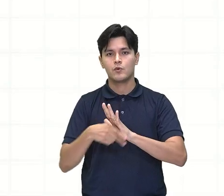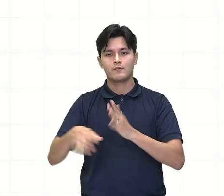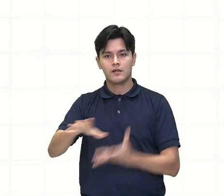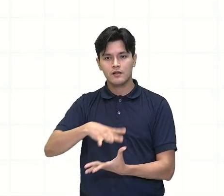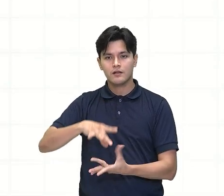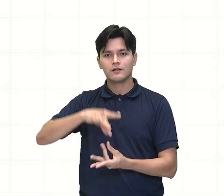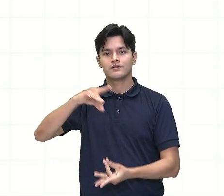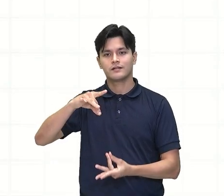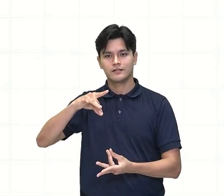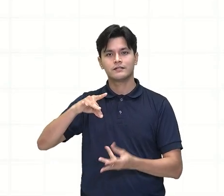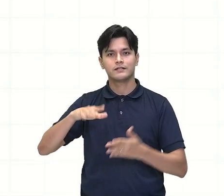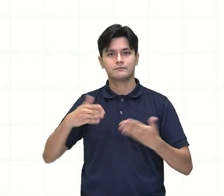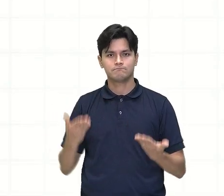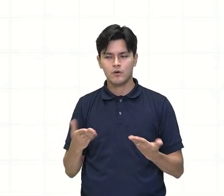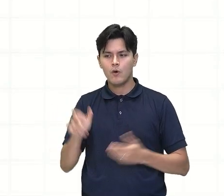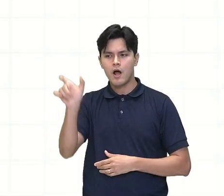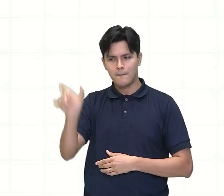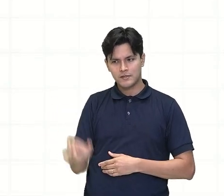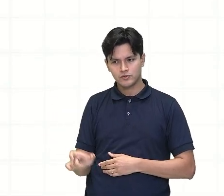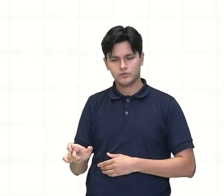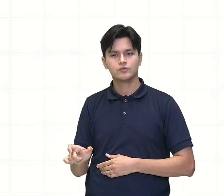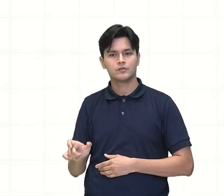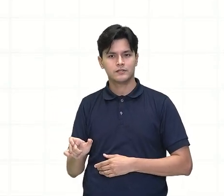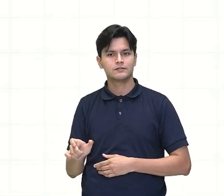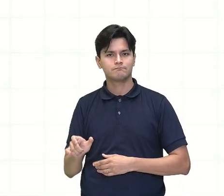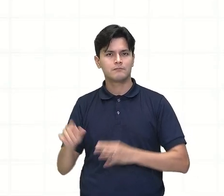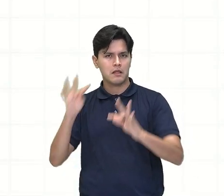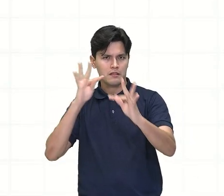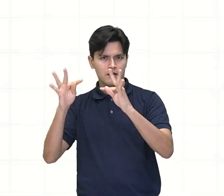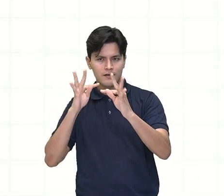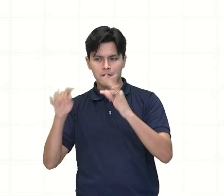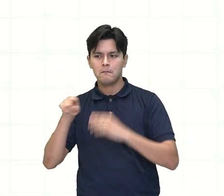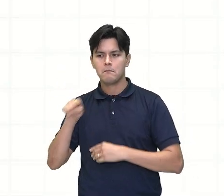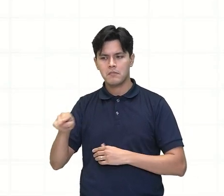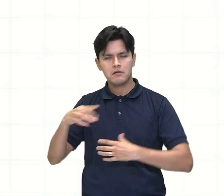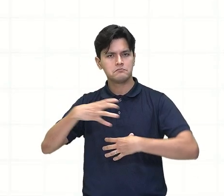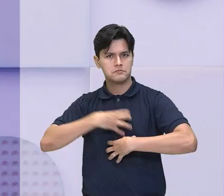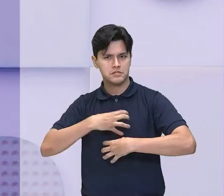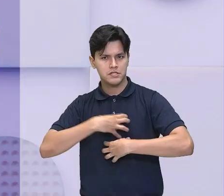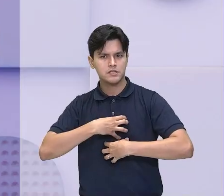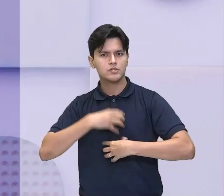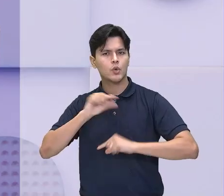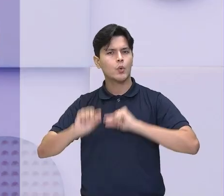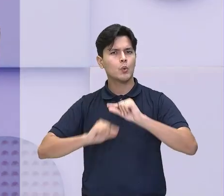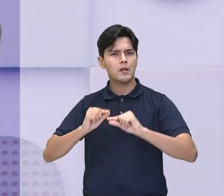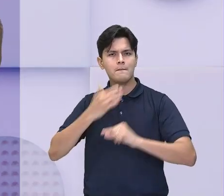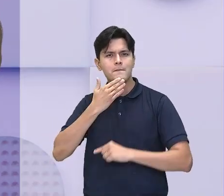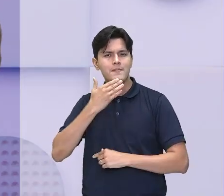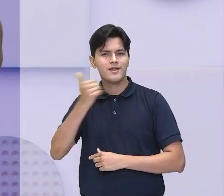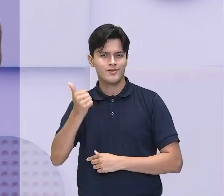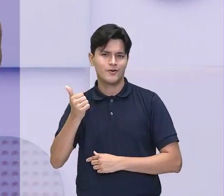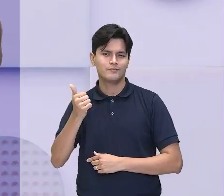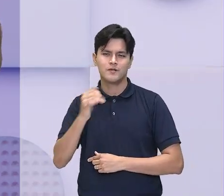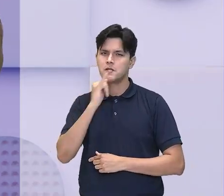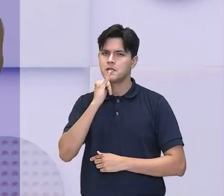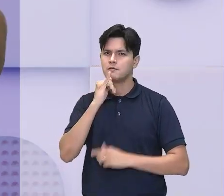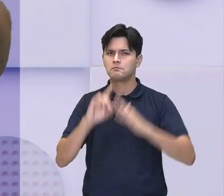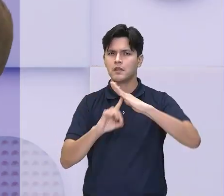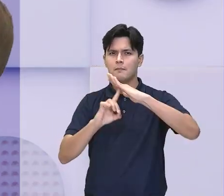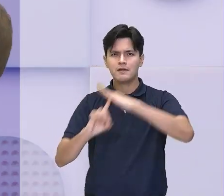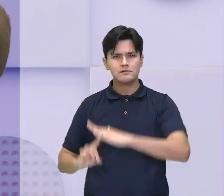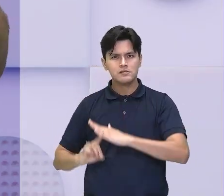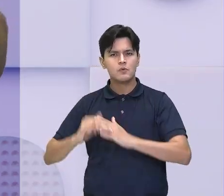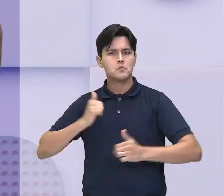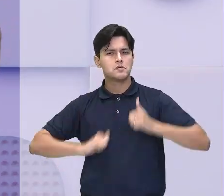sintomas de depressão. Okay? Olha só, eu não sei vocês, mas eu acho que vocês devem ter contato com